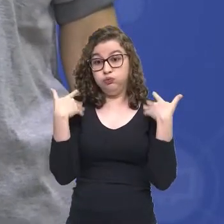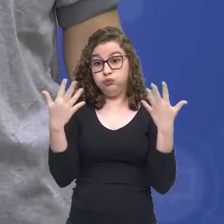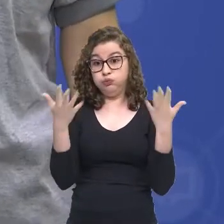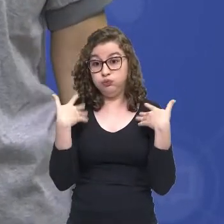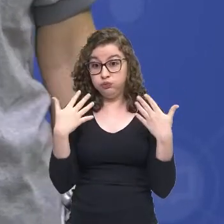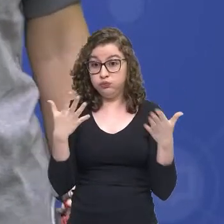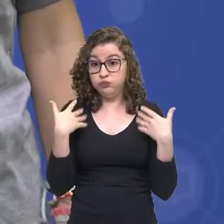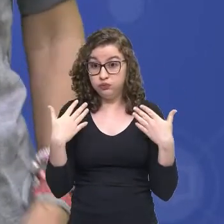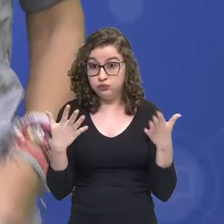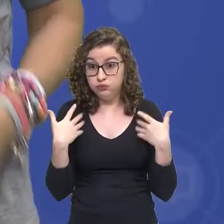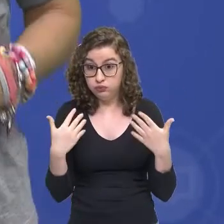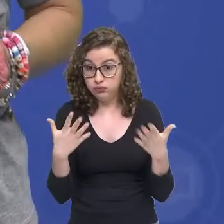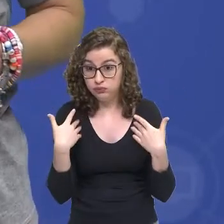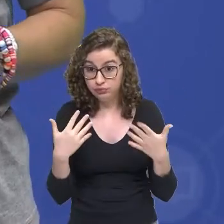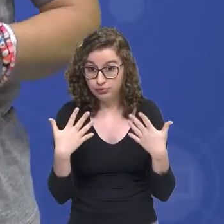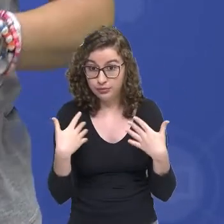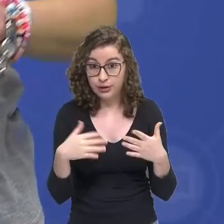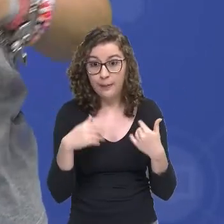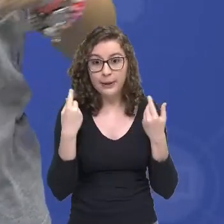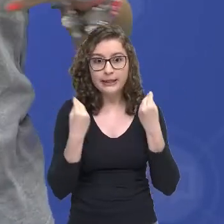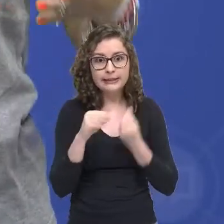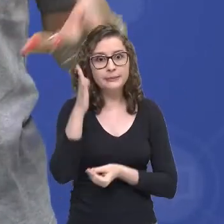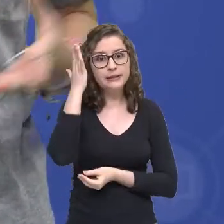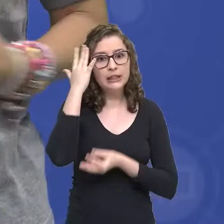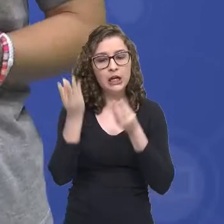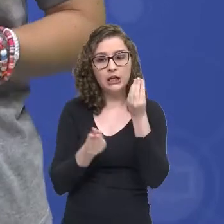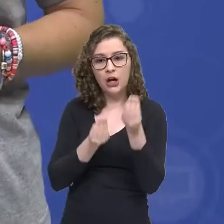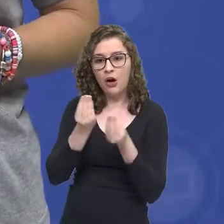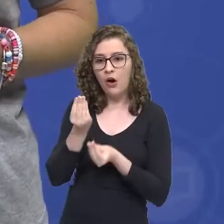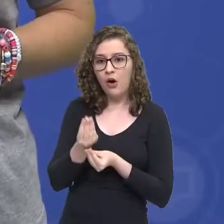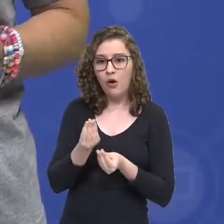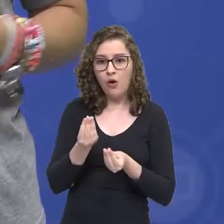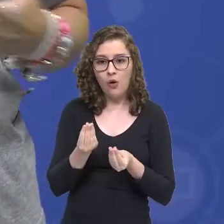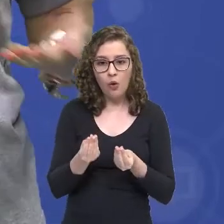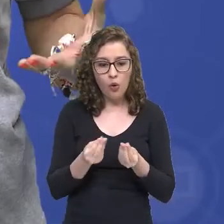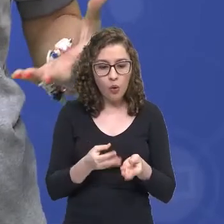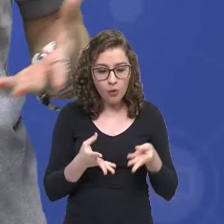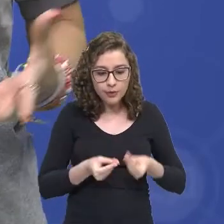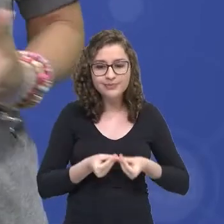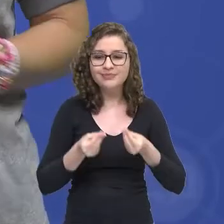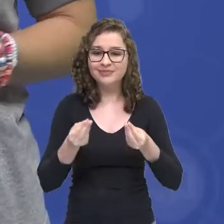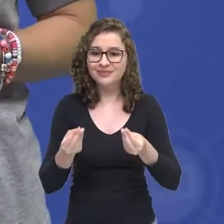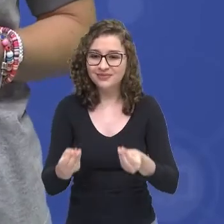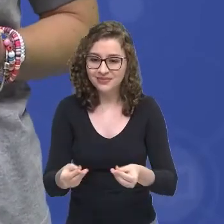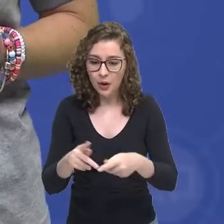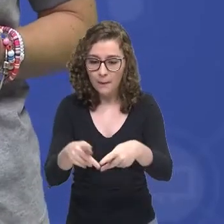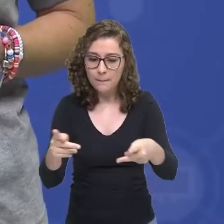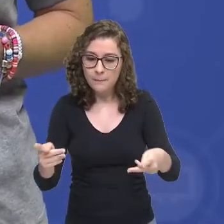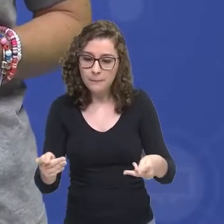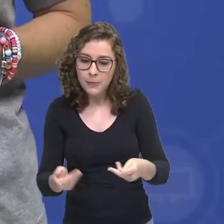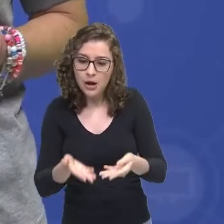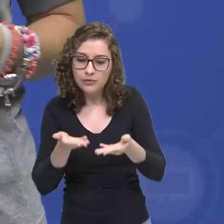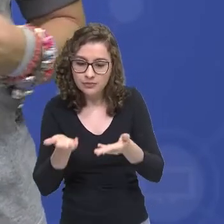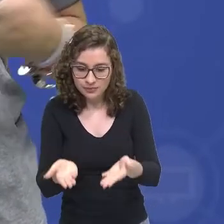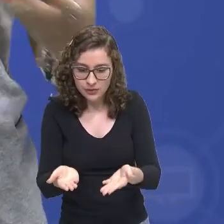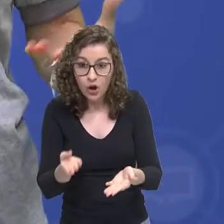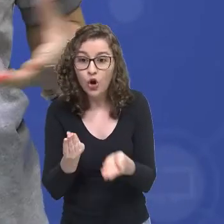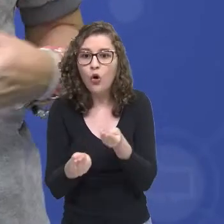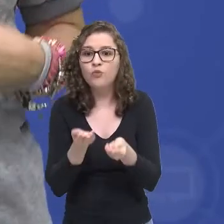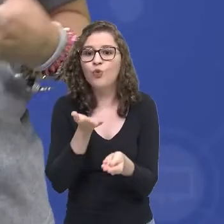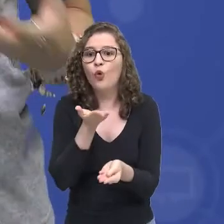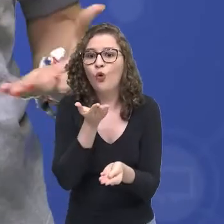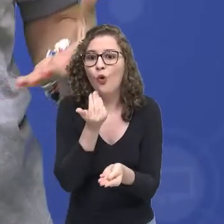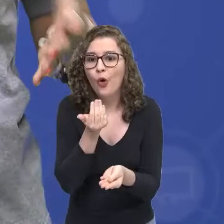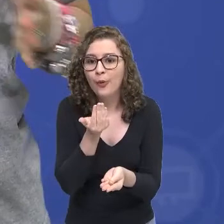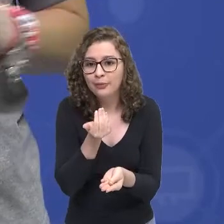atento também com relação à maneira com que esse alimento está sendo servido e a maneira com que ele está sendo consumido,